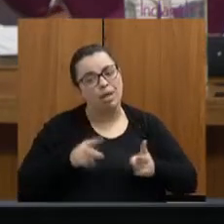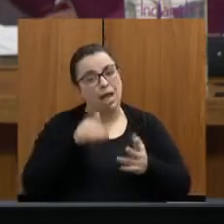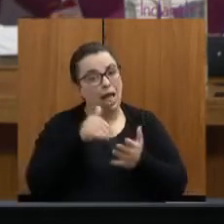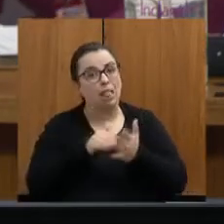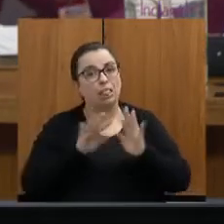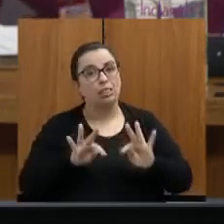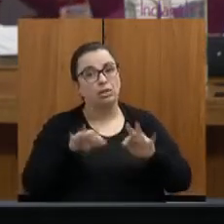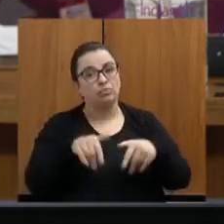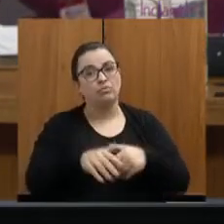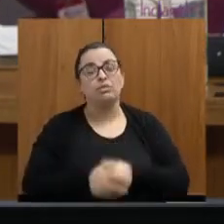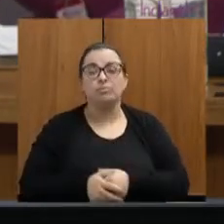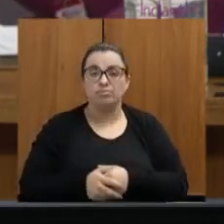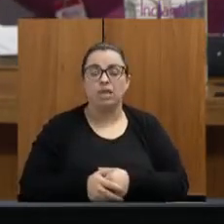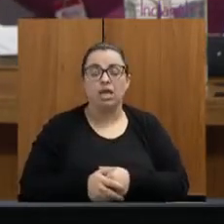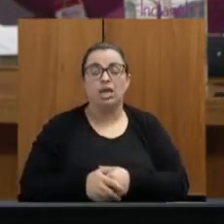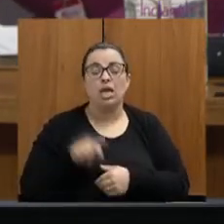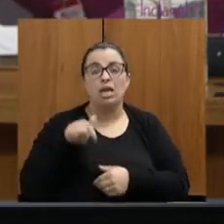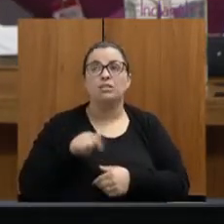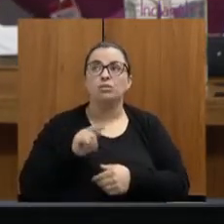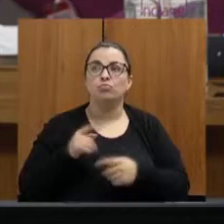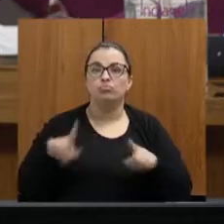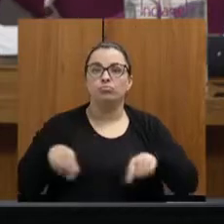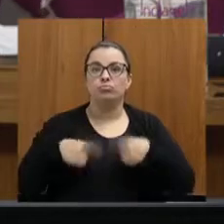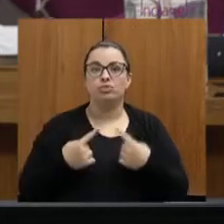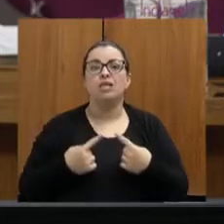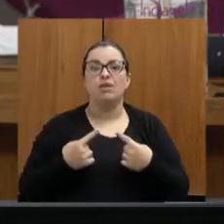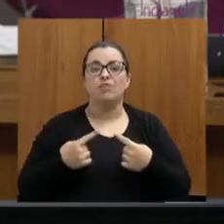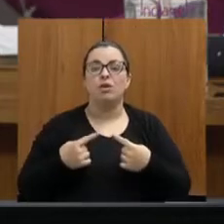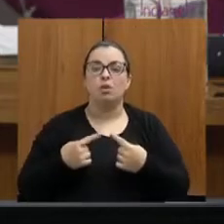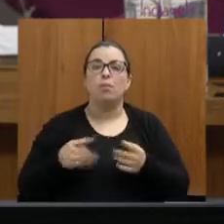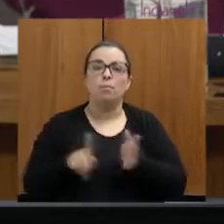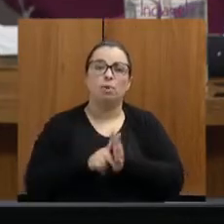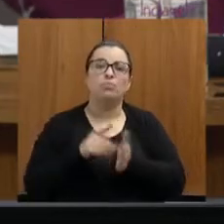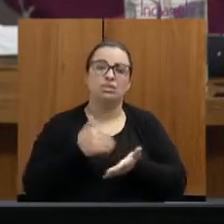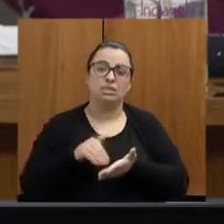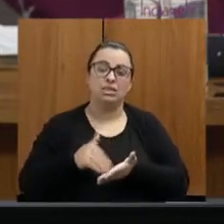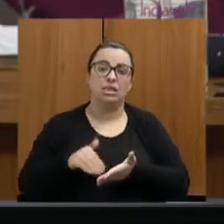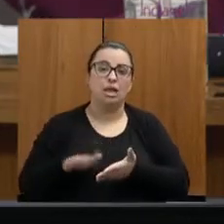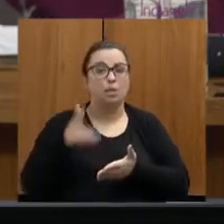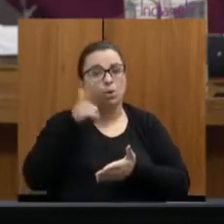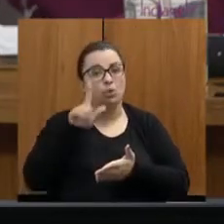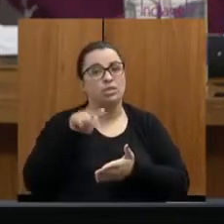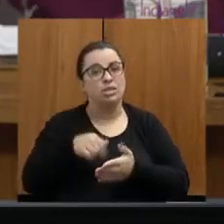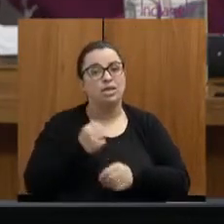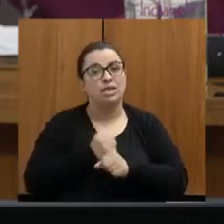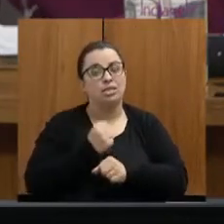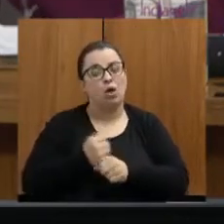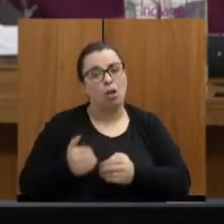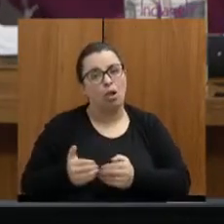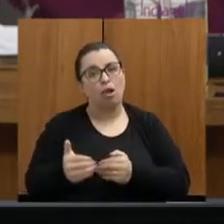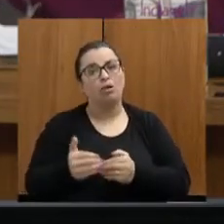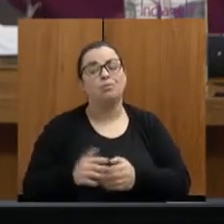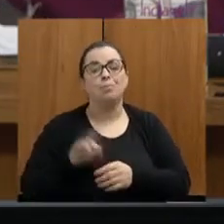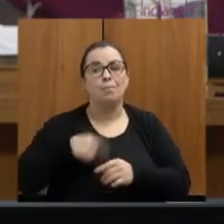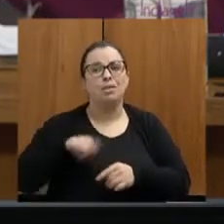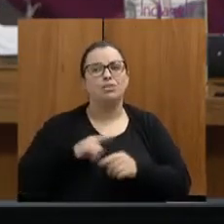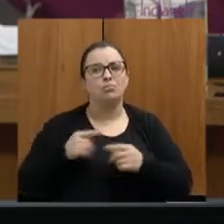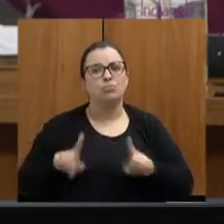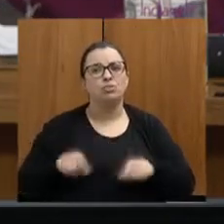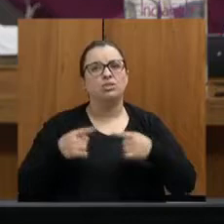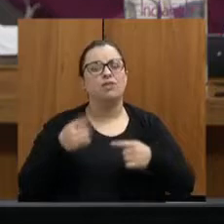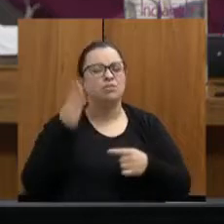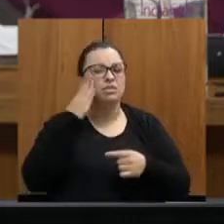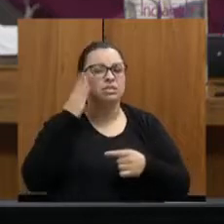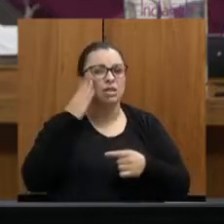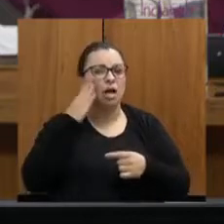Desafios que a secretaria enfrenta é para tocar essas obras mais que a gente está confiante que as obras vão continuar seguindo